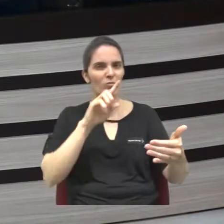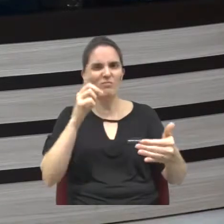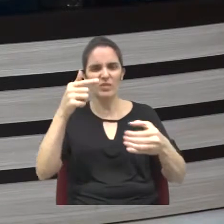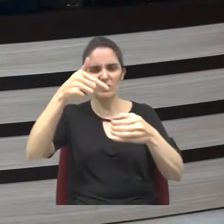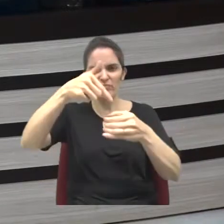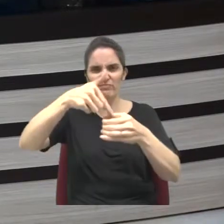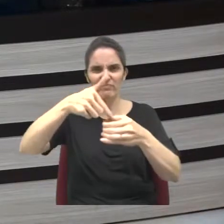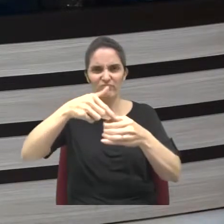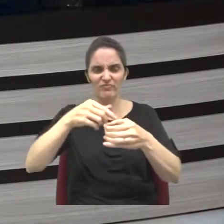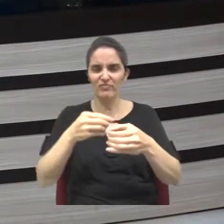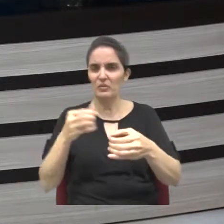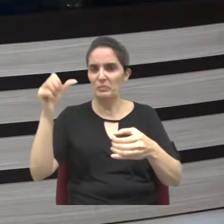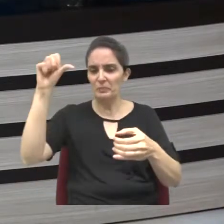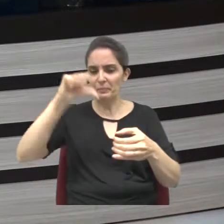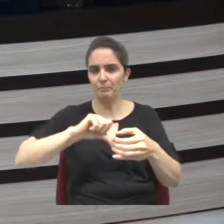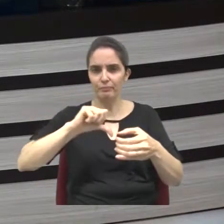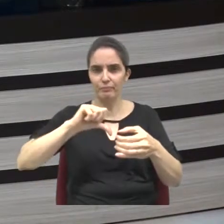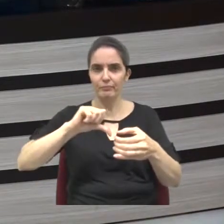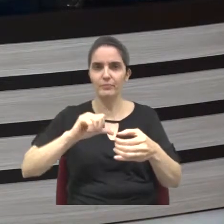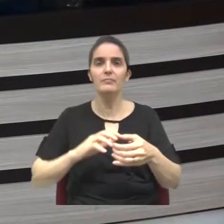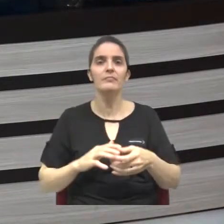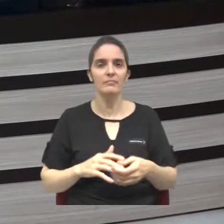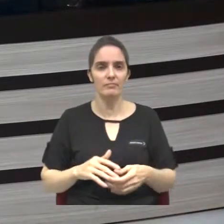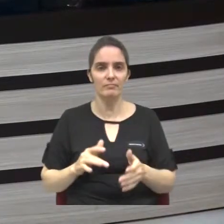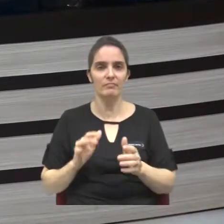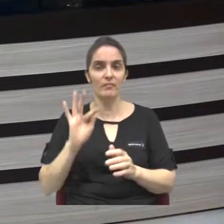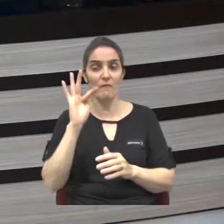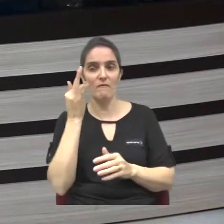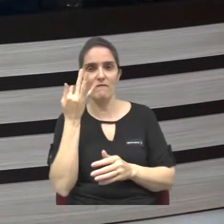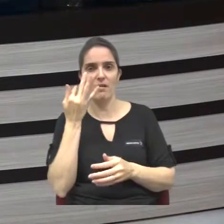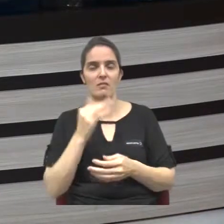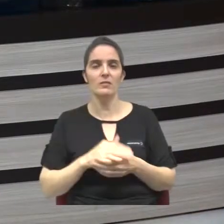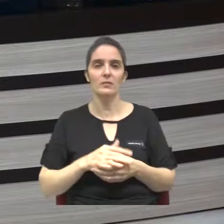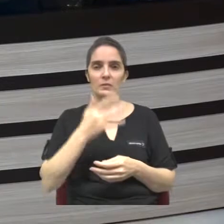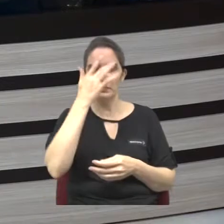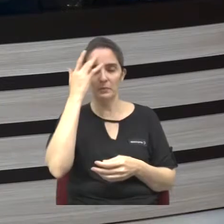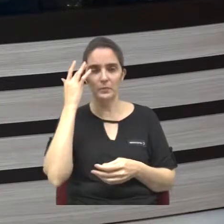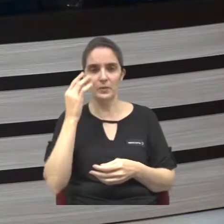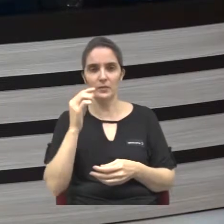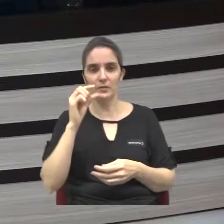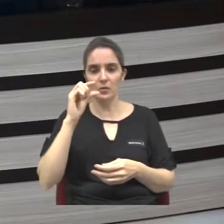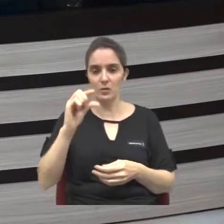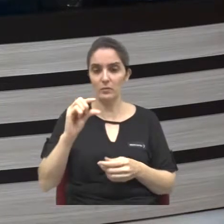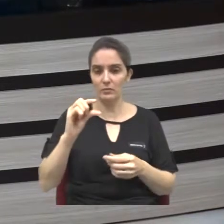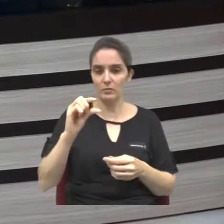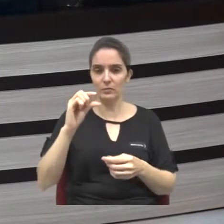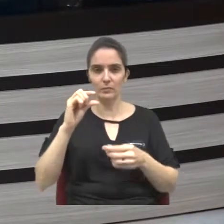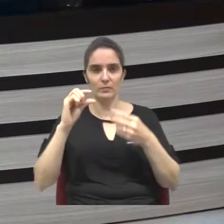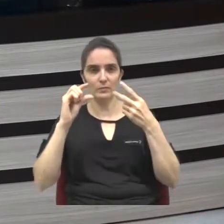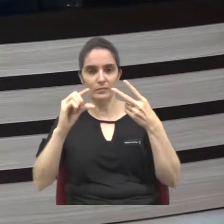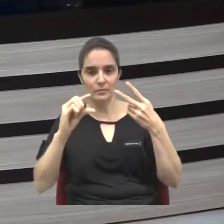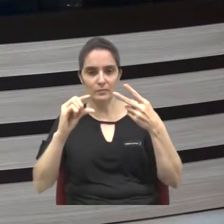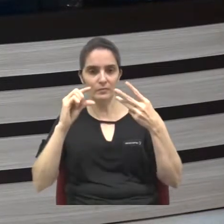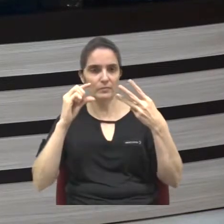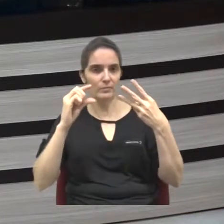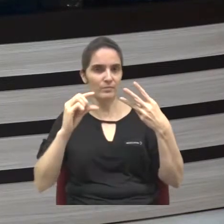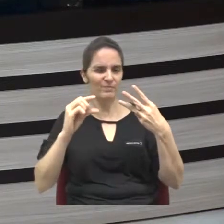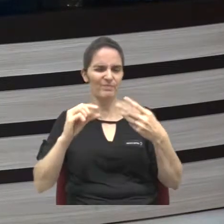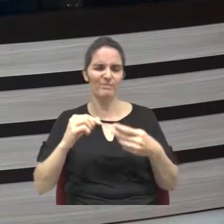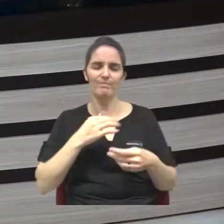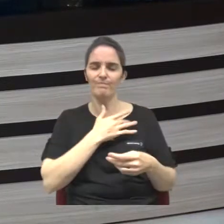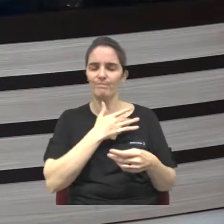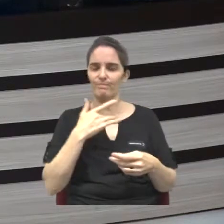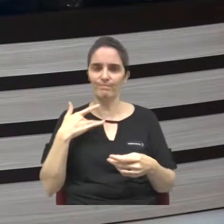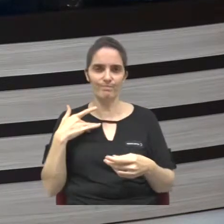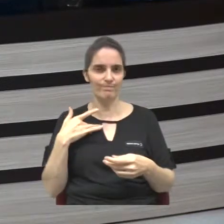coisa. E a gente sabe que depois que a pessoa bebeu uma, duas, três doses, de repente, nem sei se sabe mais do que está bebendo.